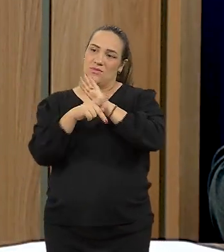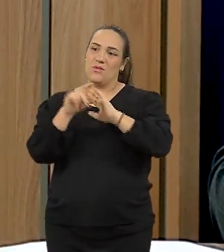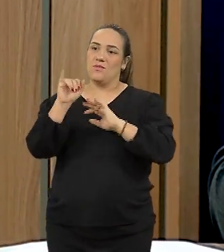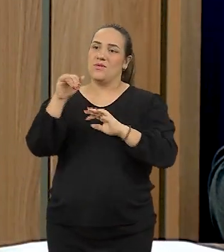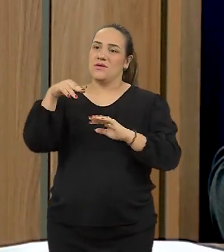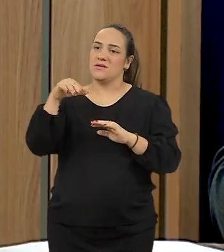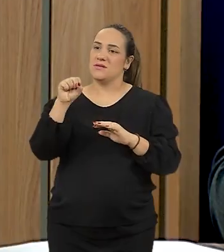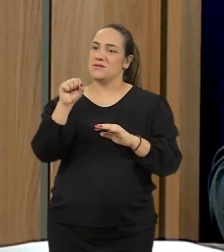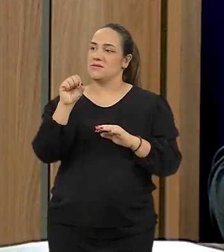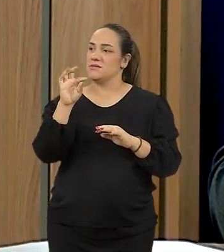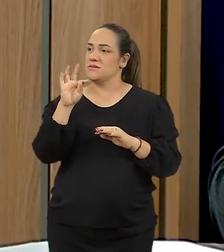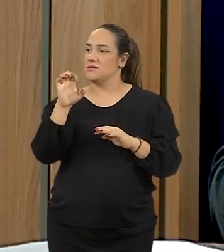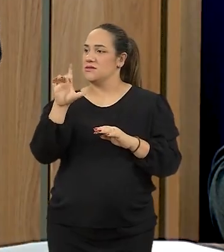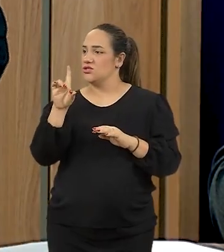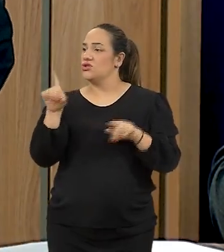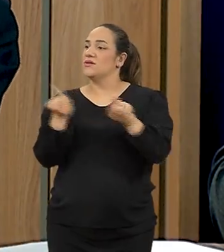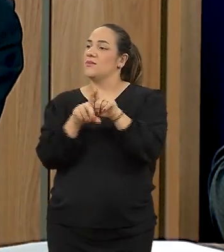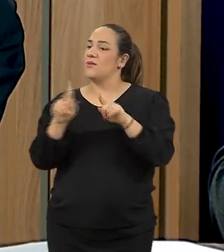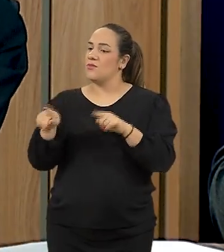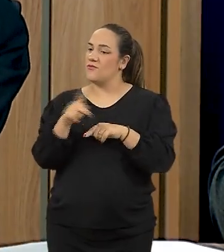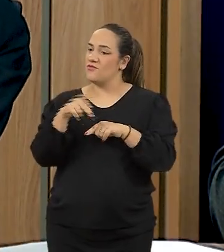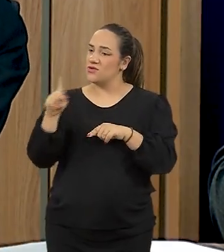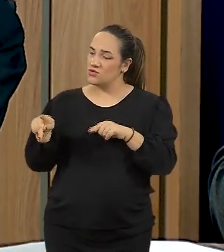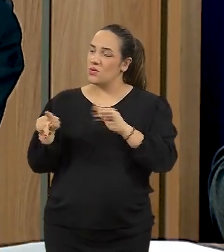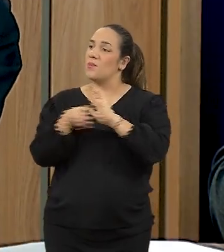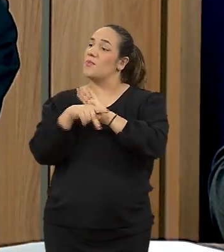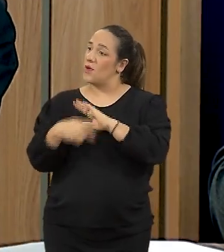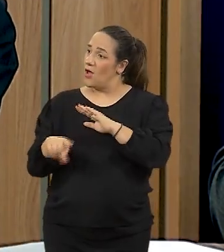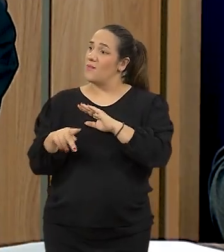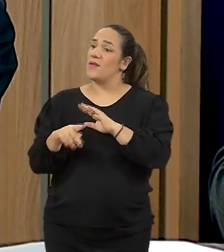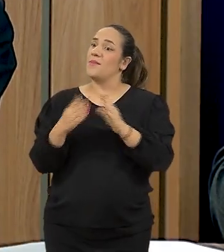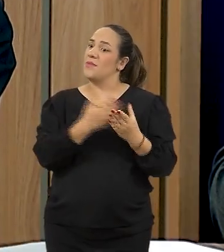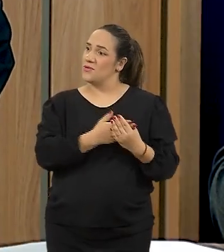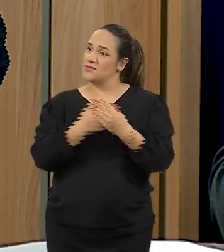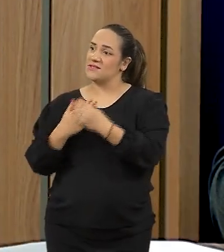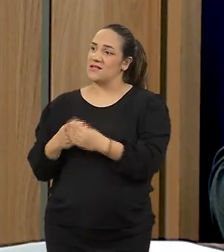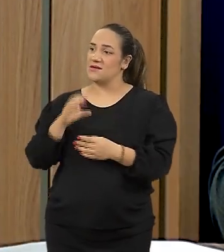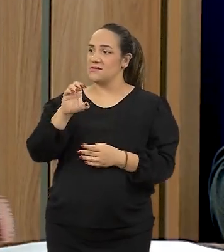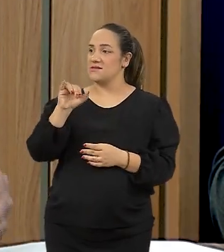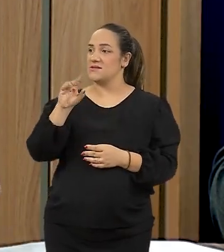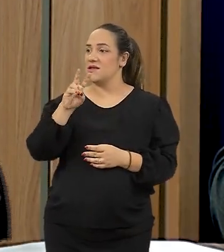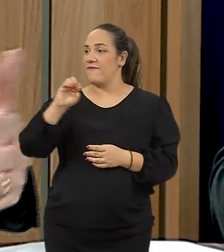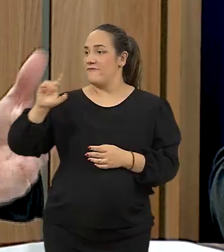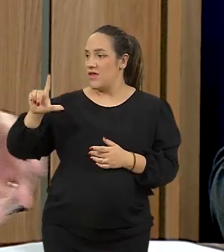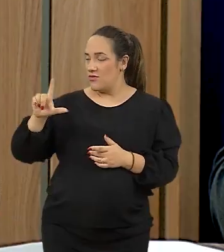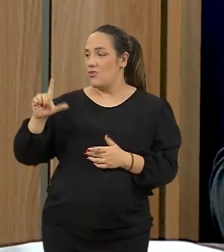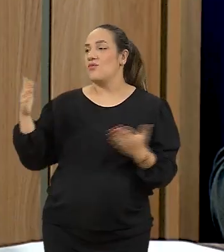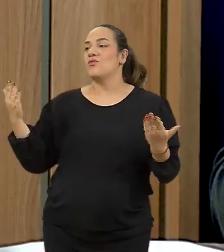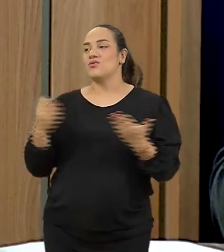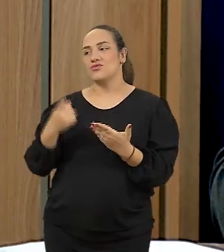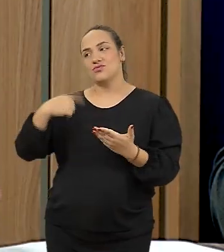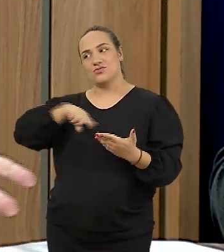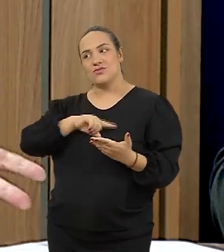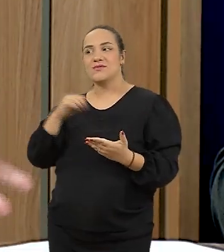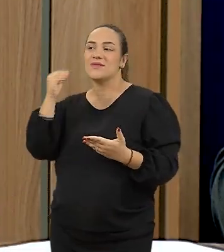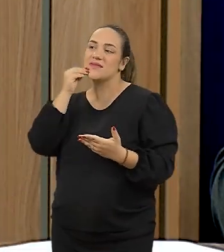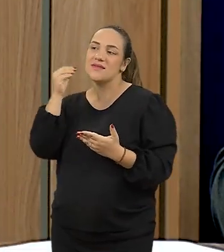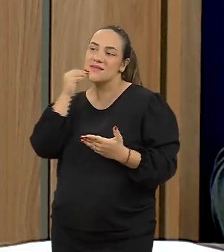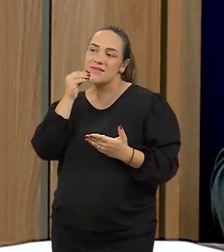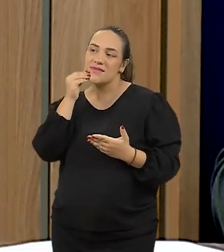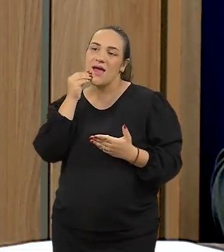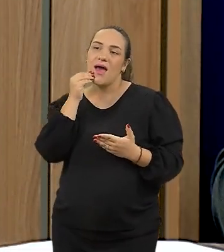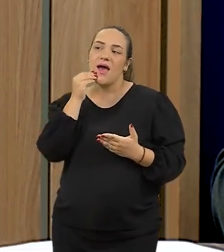pela INSTED, também professor da INSTED de processo civil, e vamos tentar hoje dar uma visão